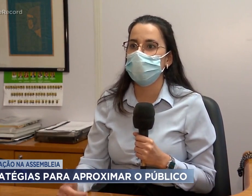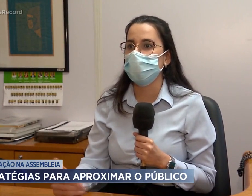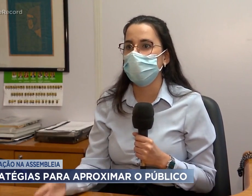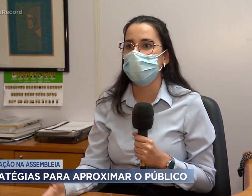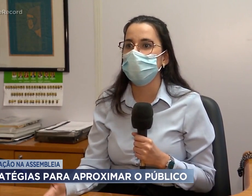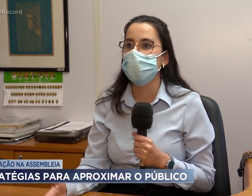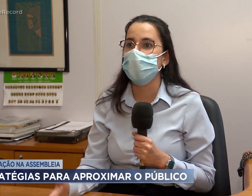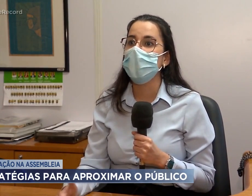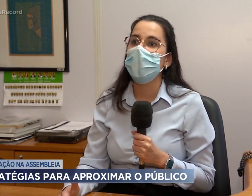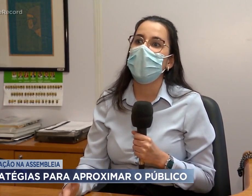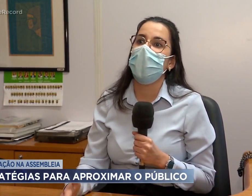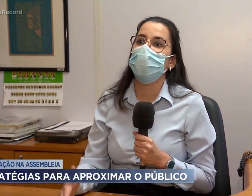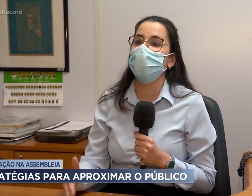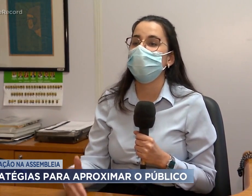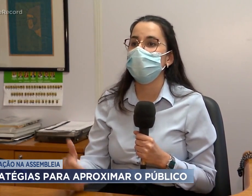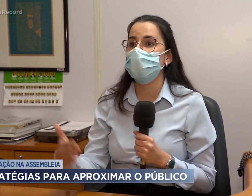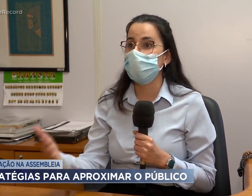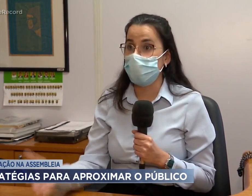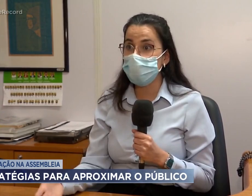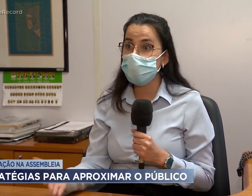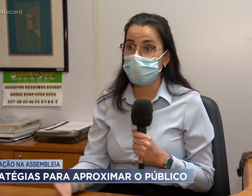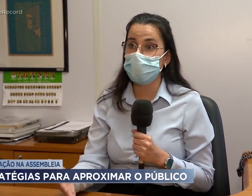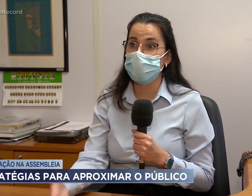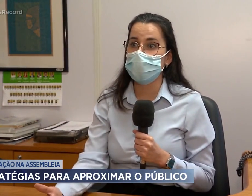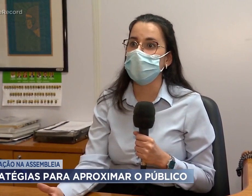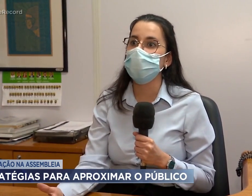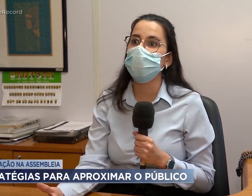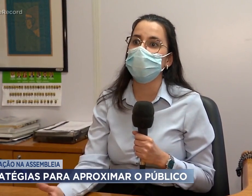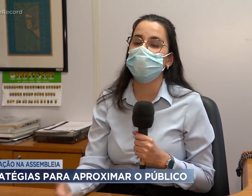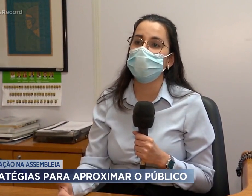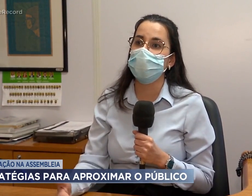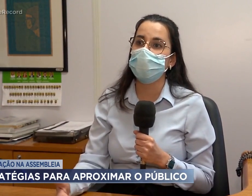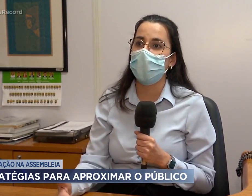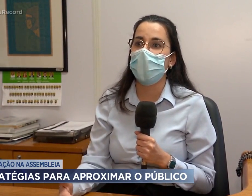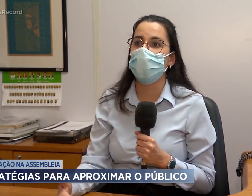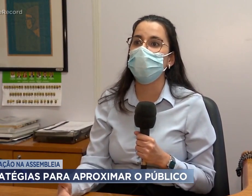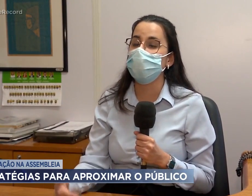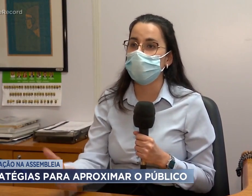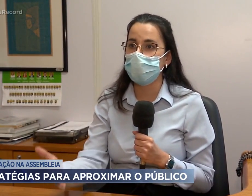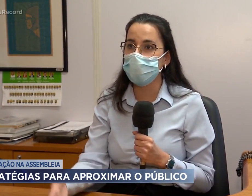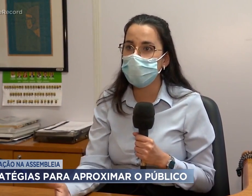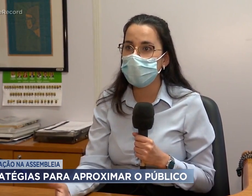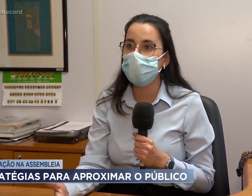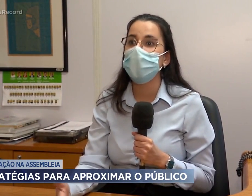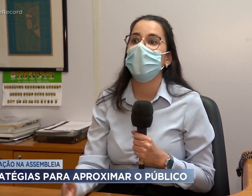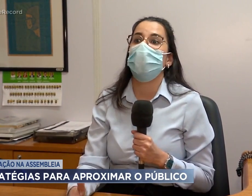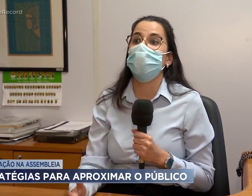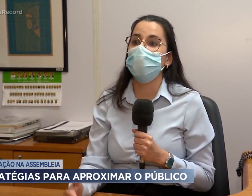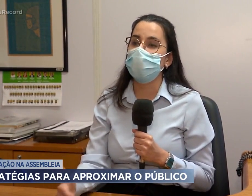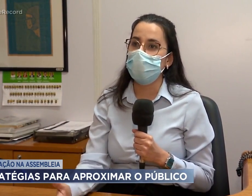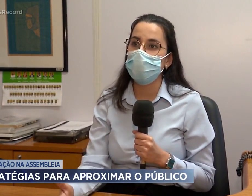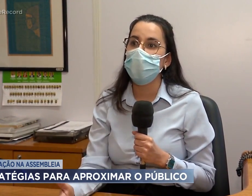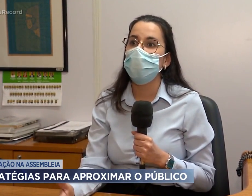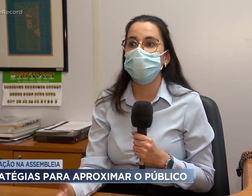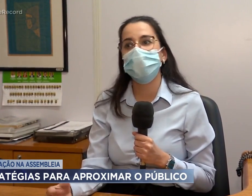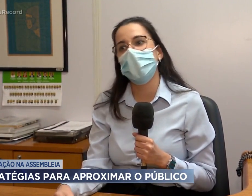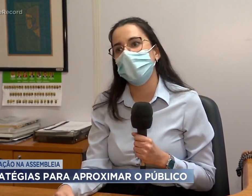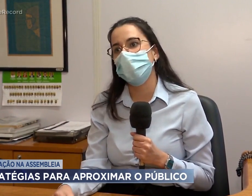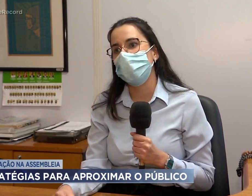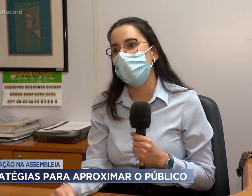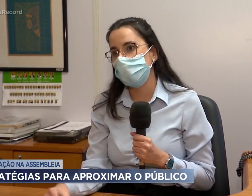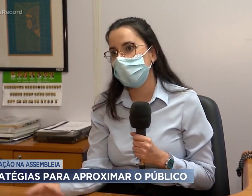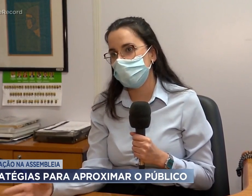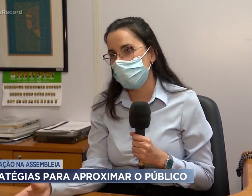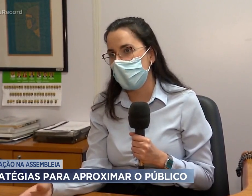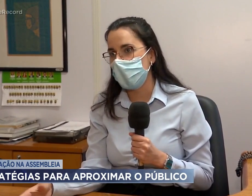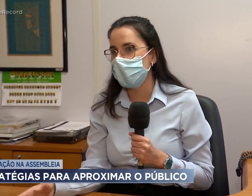a gente tem disponível hoje outros instrumentos de participação que não existiam, que é o Consulta Pública e o Opini, onde o